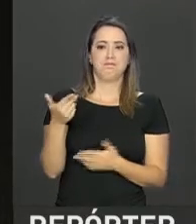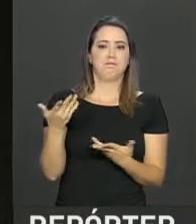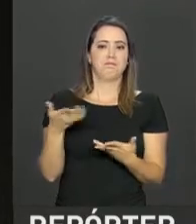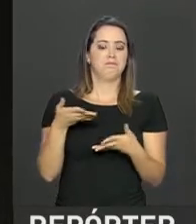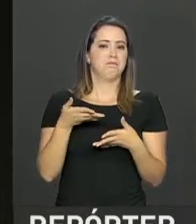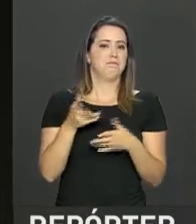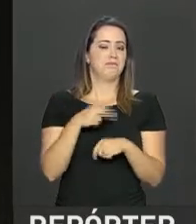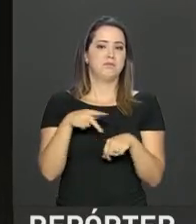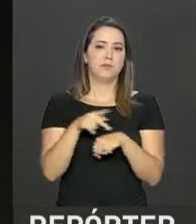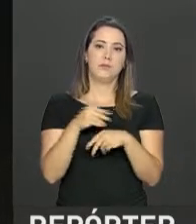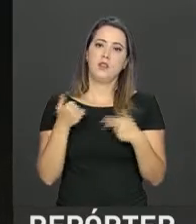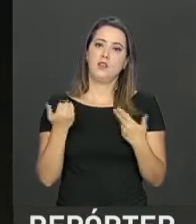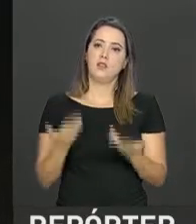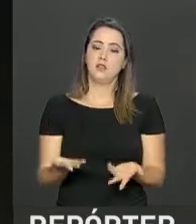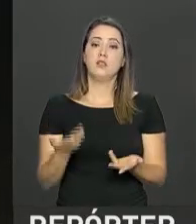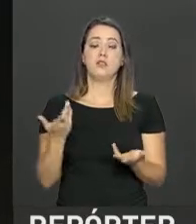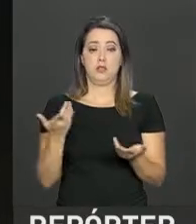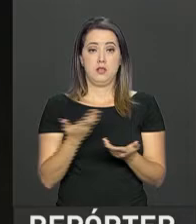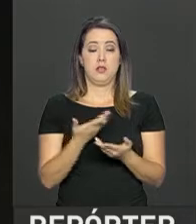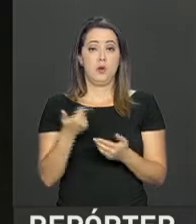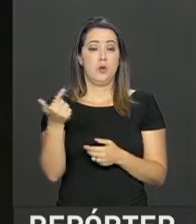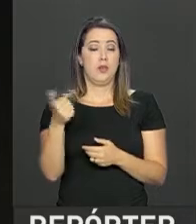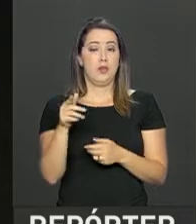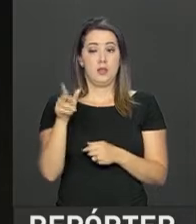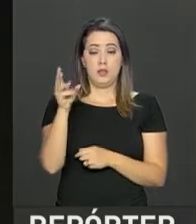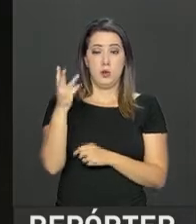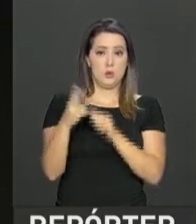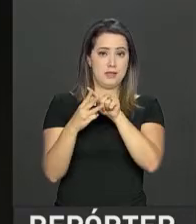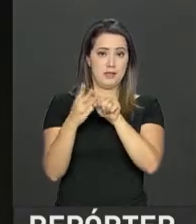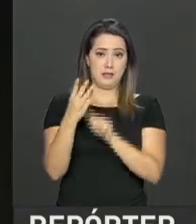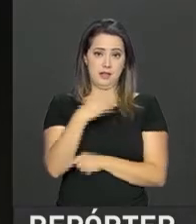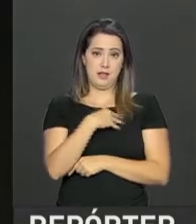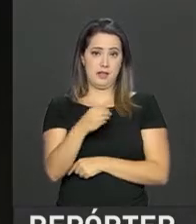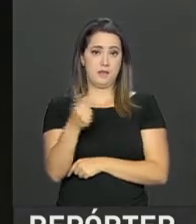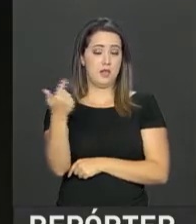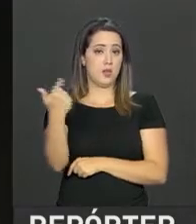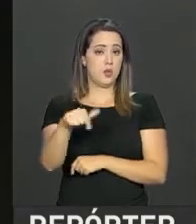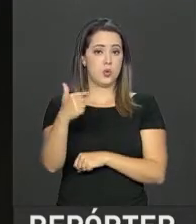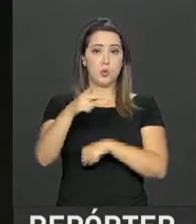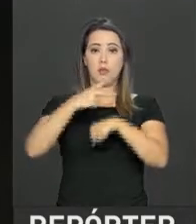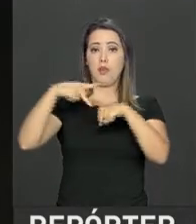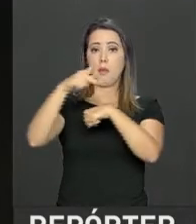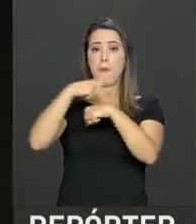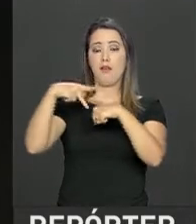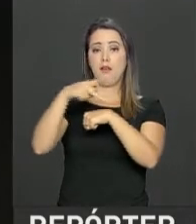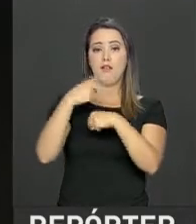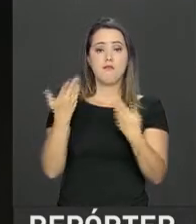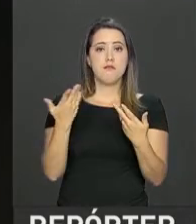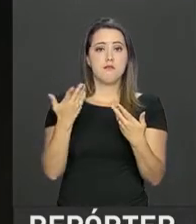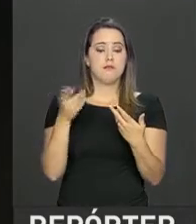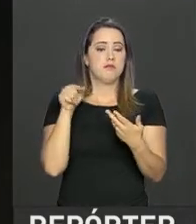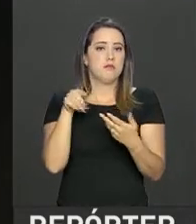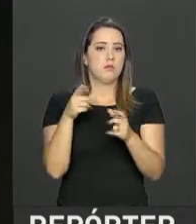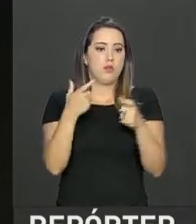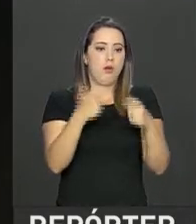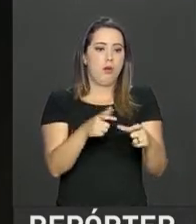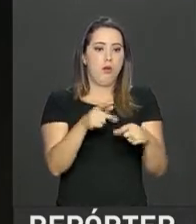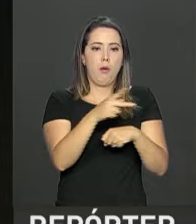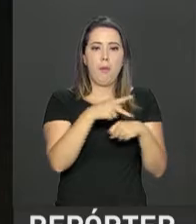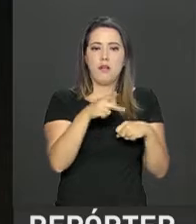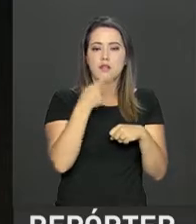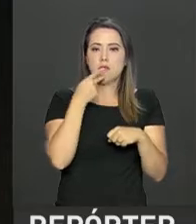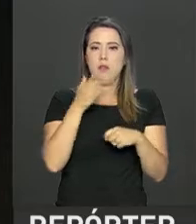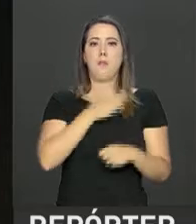se configuram na condição de apátridas, aqueles que não têm uma referência familiar, uma pátria